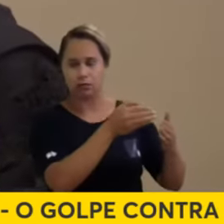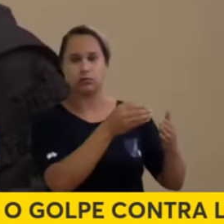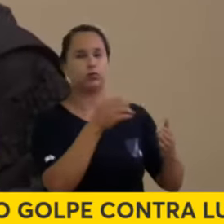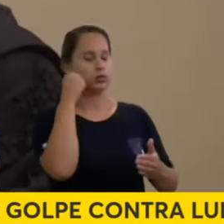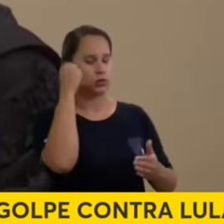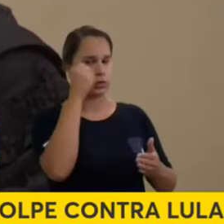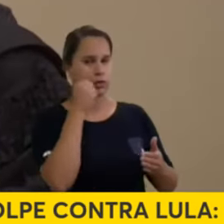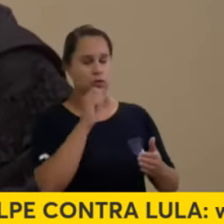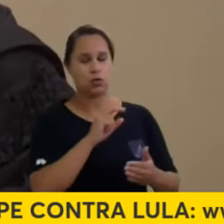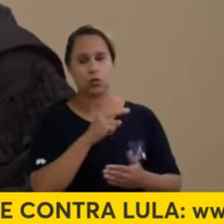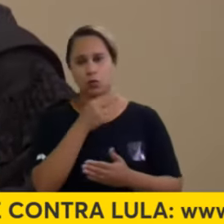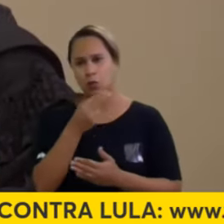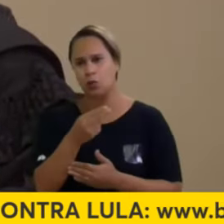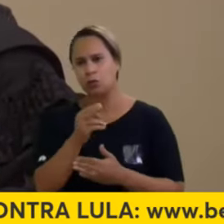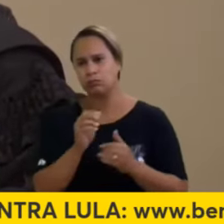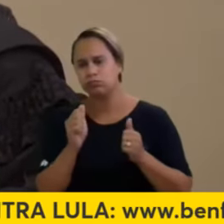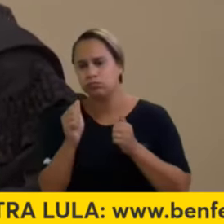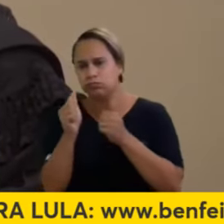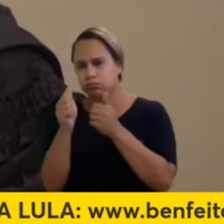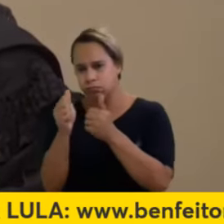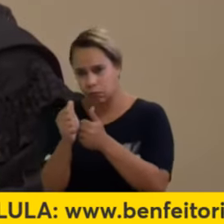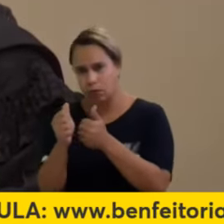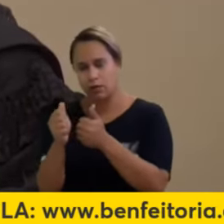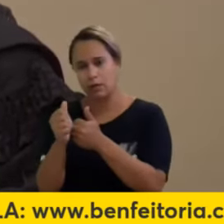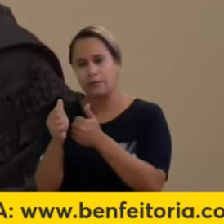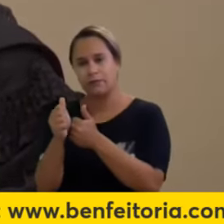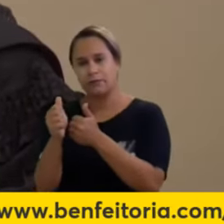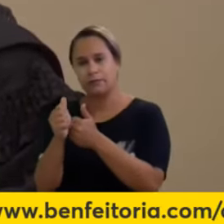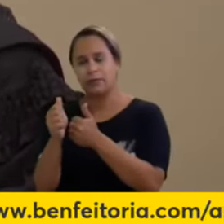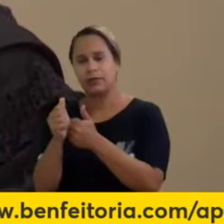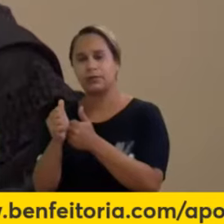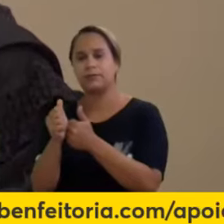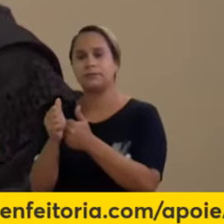proximidades das Convenções quando se deu o encerramento da contratação